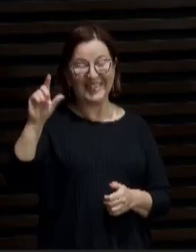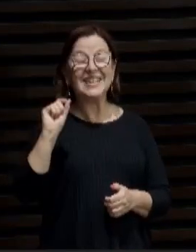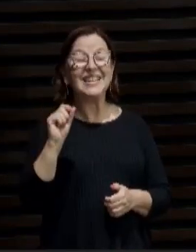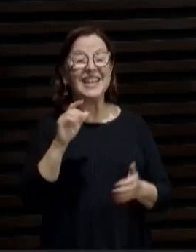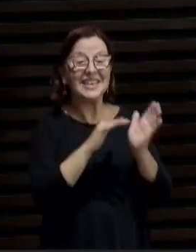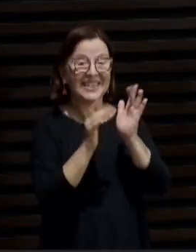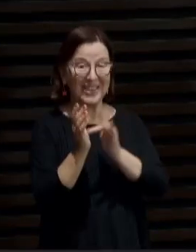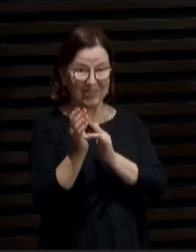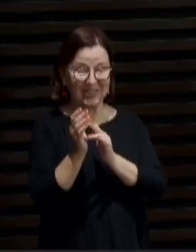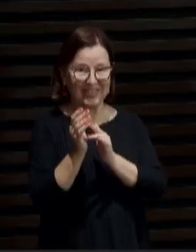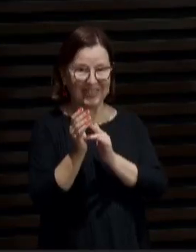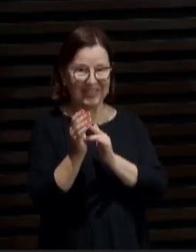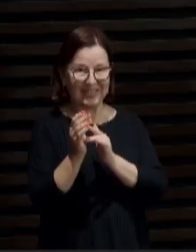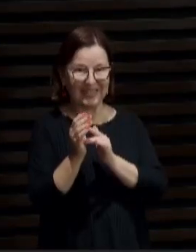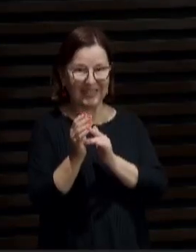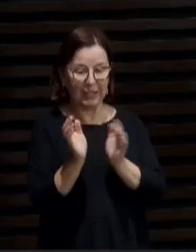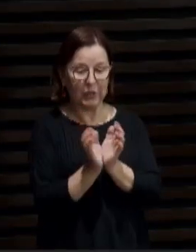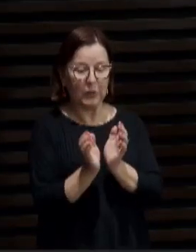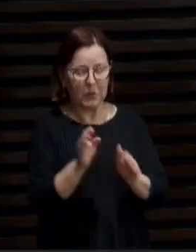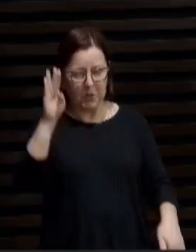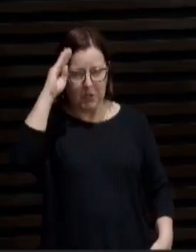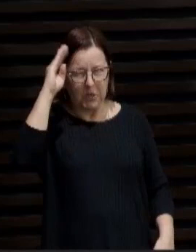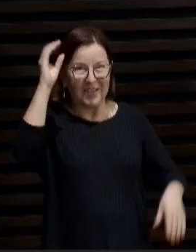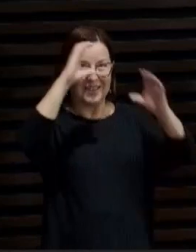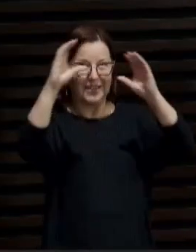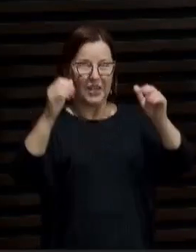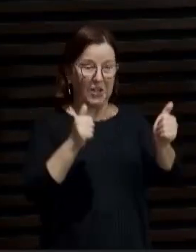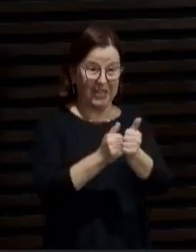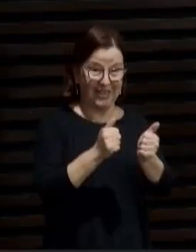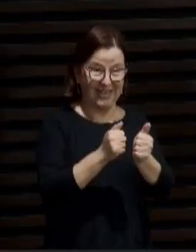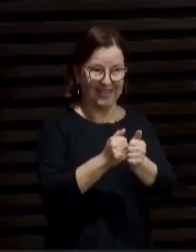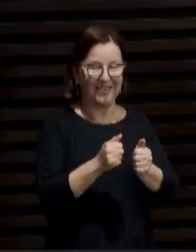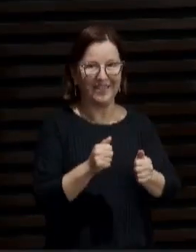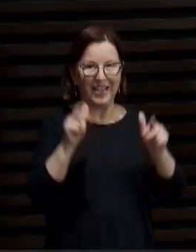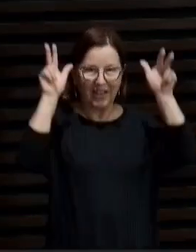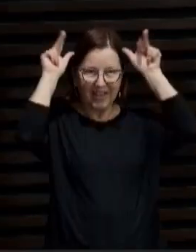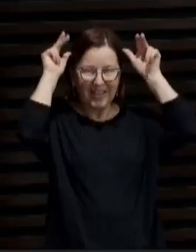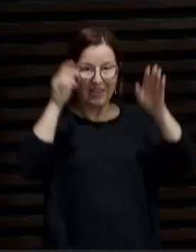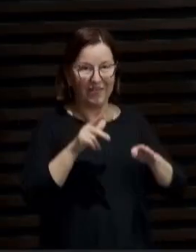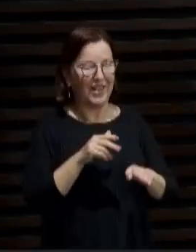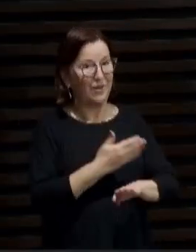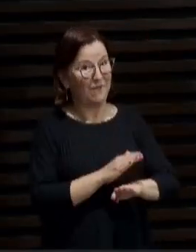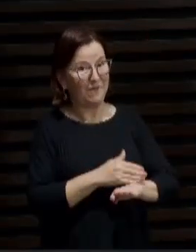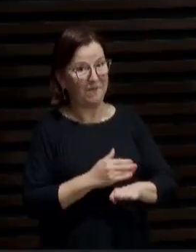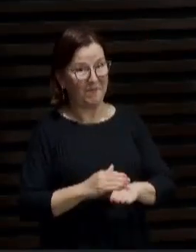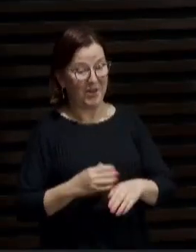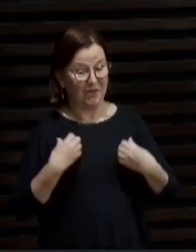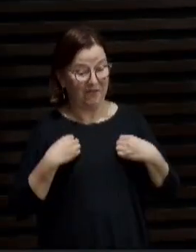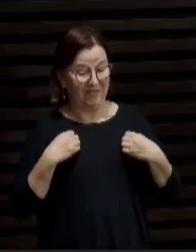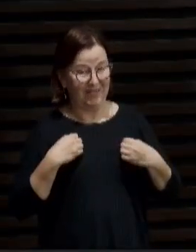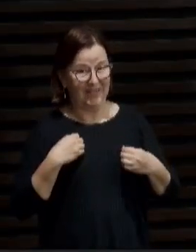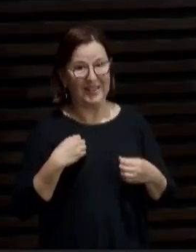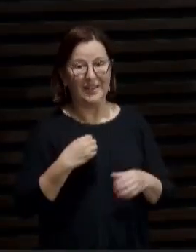E seguiam-no os exércitos que há no céu, montando cavalos brancos com vestiduras de linho finíssimo, branco e